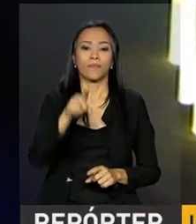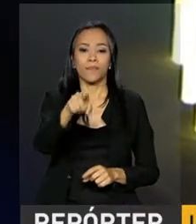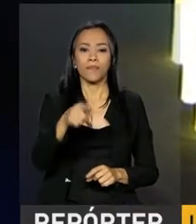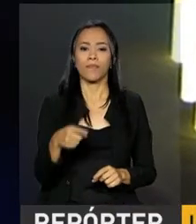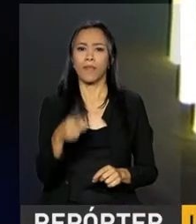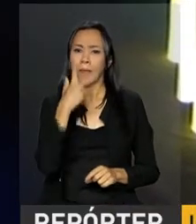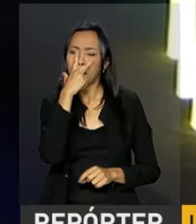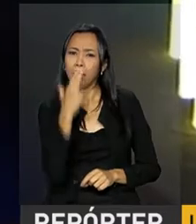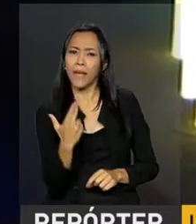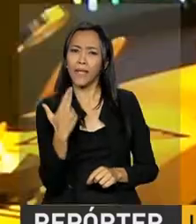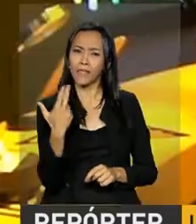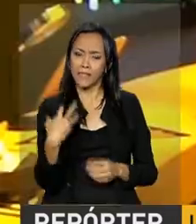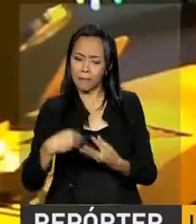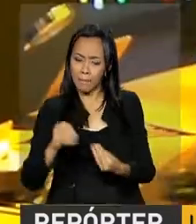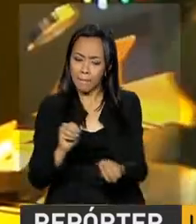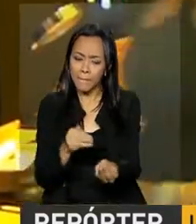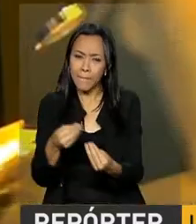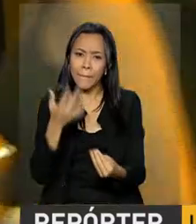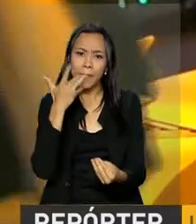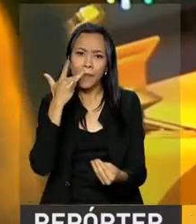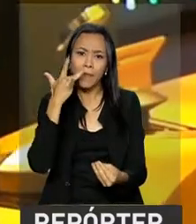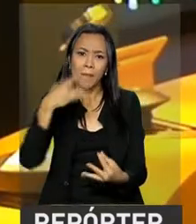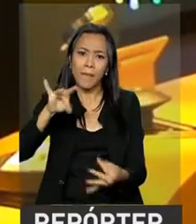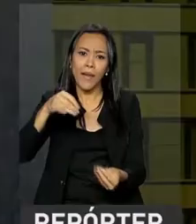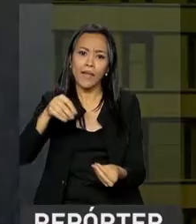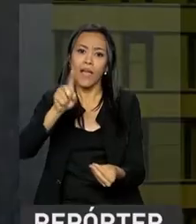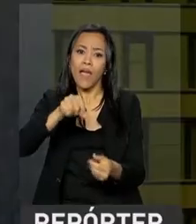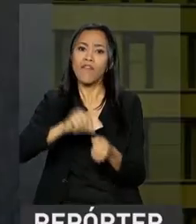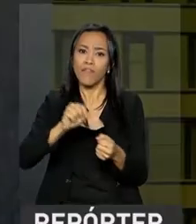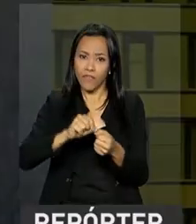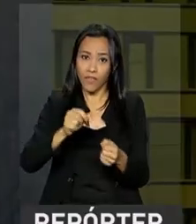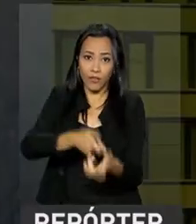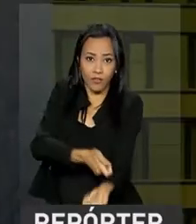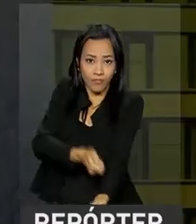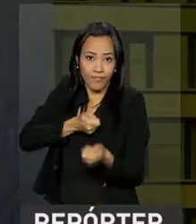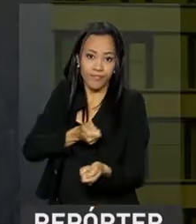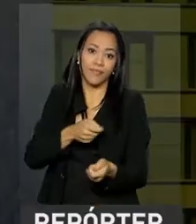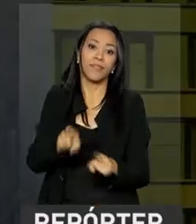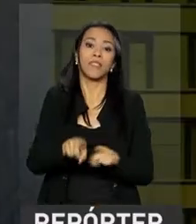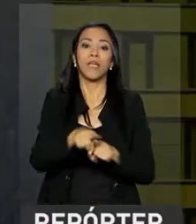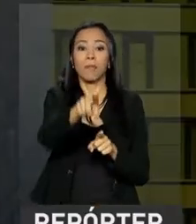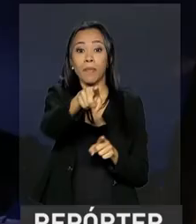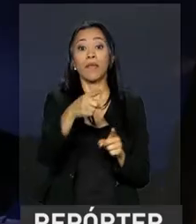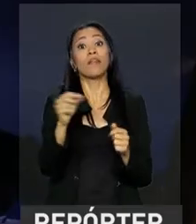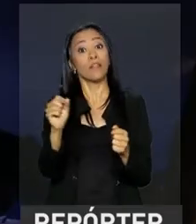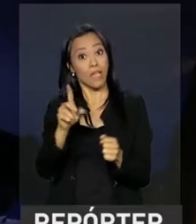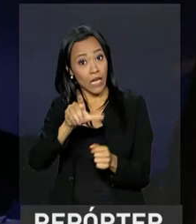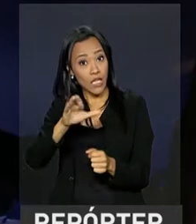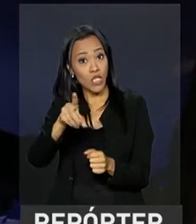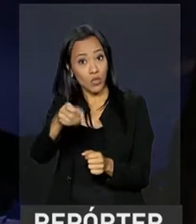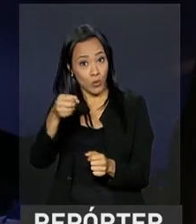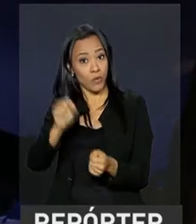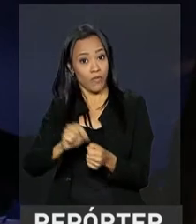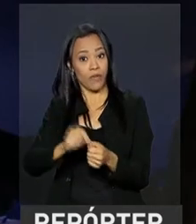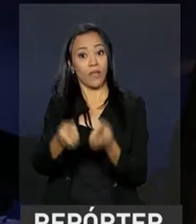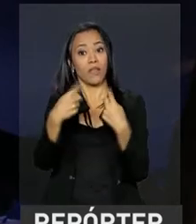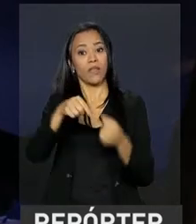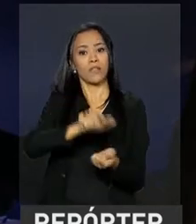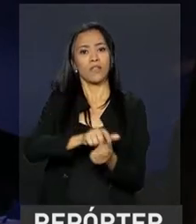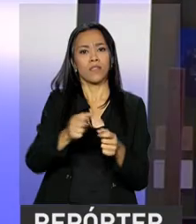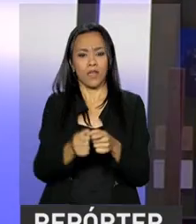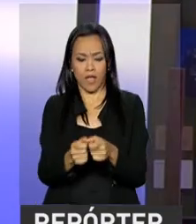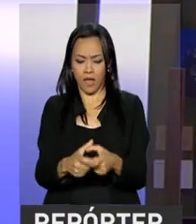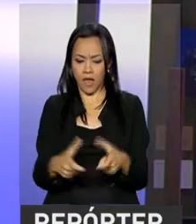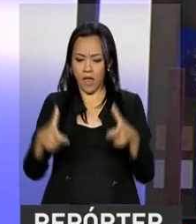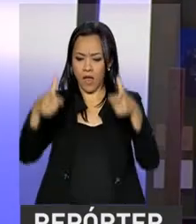Embalagens que parecem de plástico, mas são feitas de mandioca. O tijolo, de lixo reciclado. Já as garrafas PET conseguem